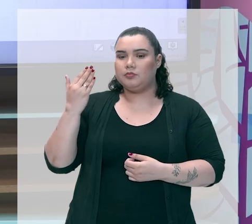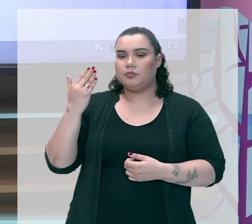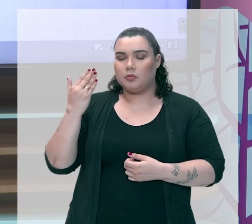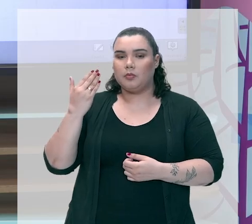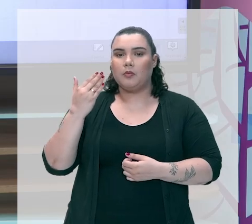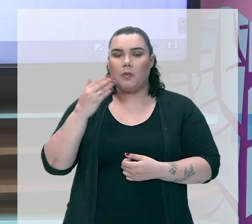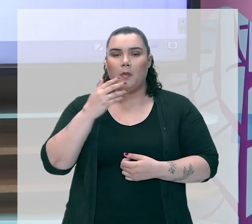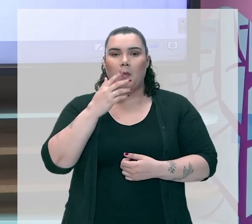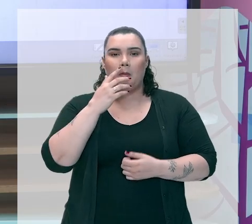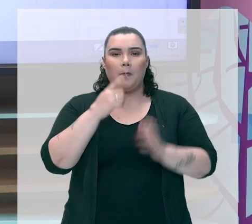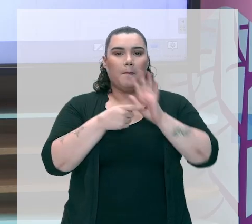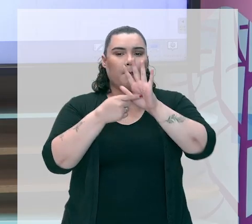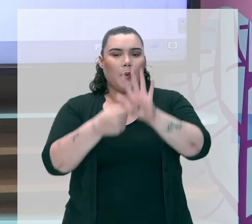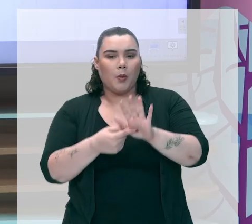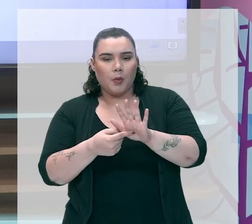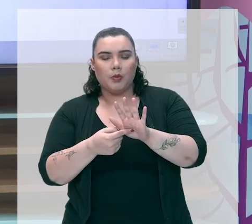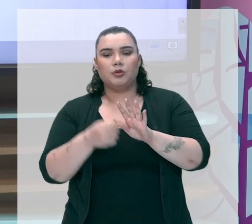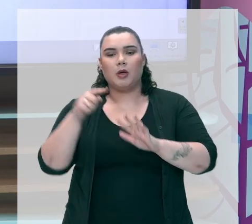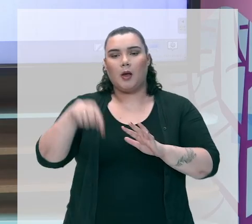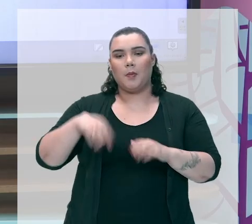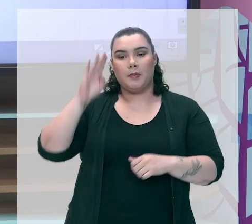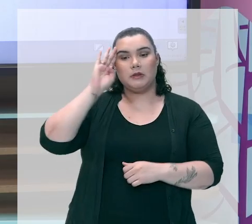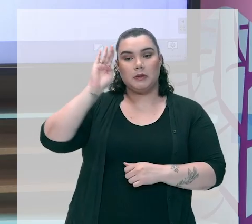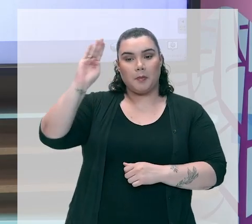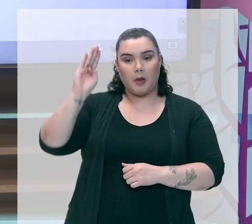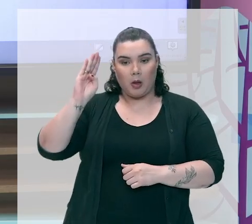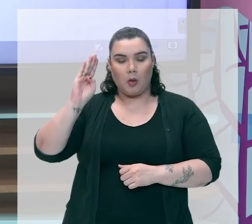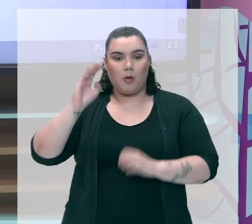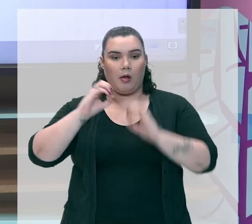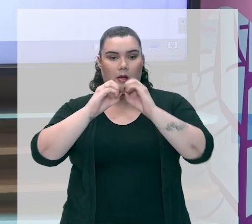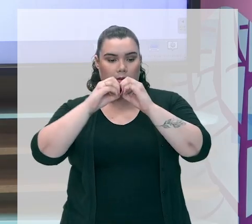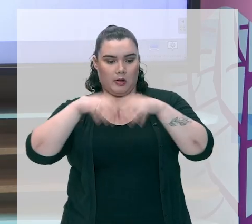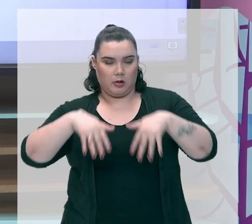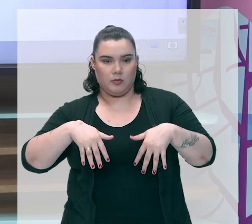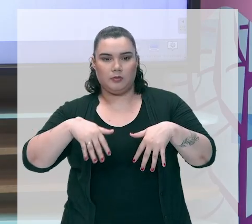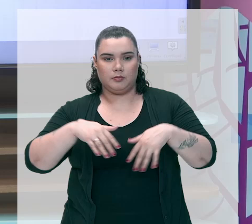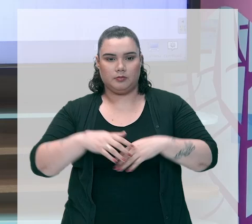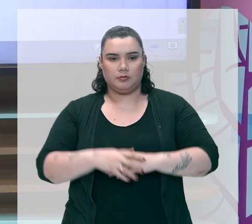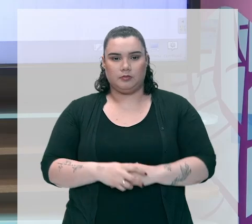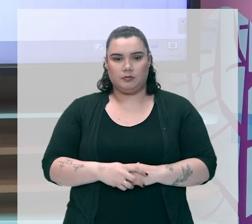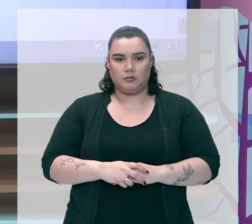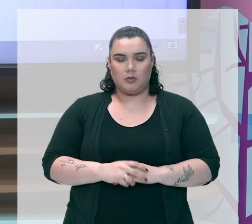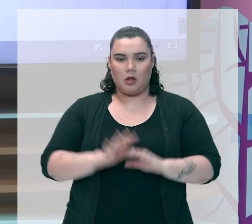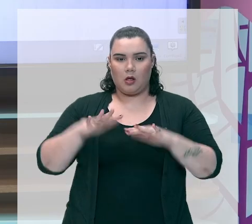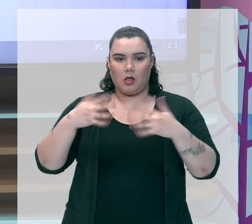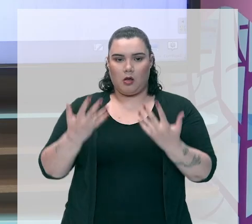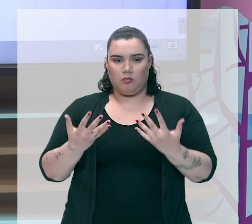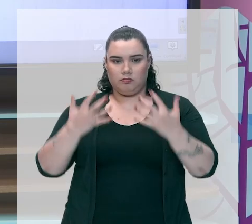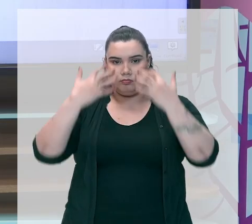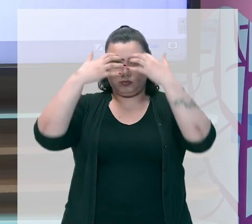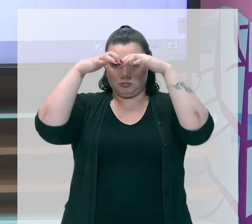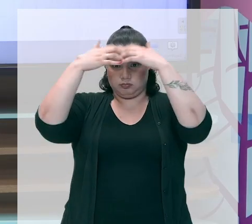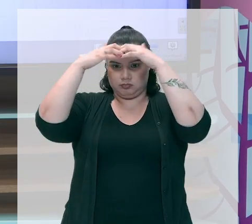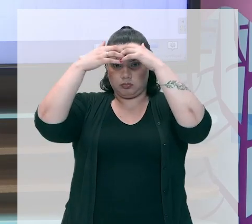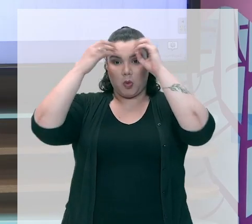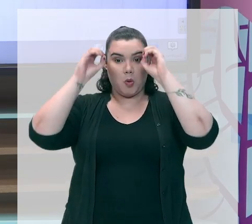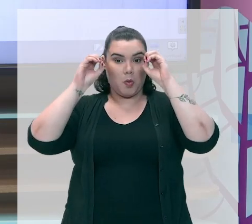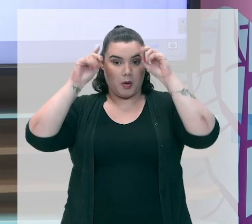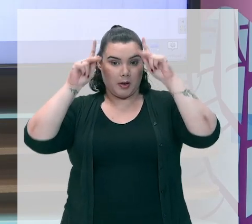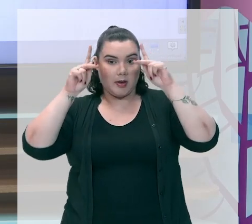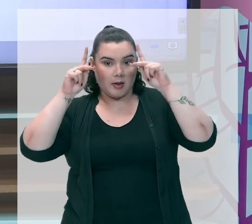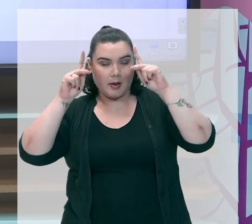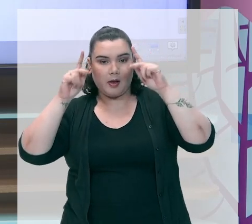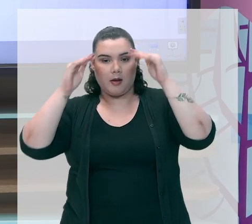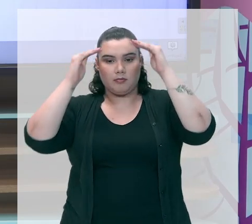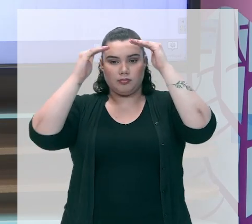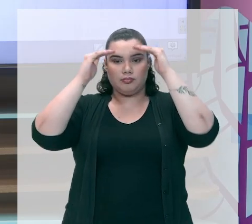é considerada essa glândula mestre, e a gente observa agora um pouco mais abaixo, né, a gente vê a hipófise nessa região, agora a gente vai descer um pouco